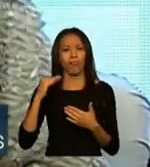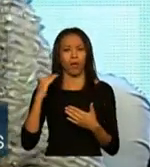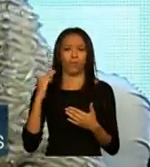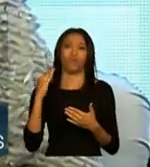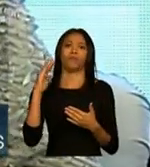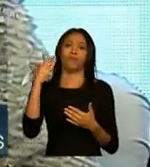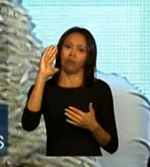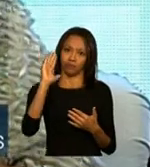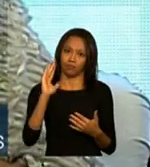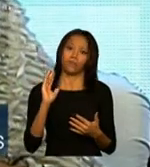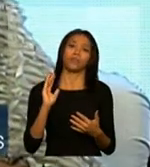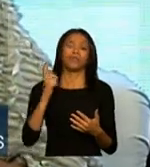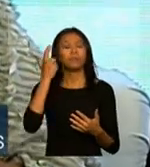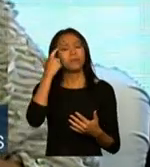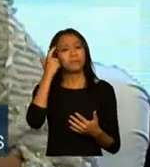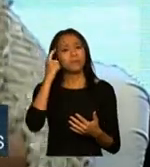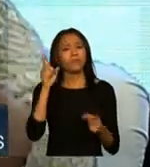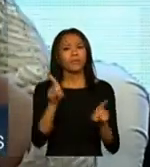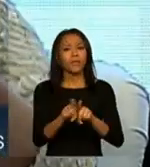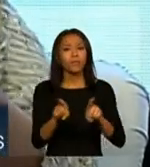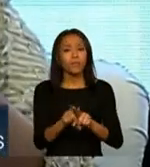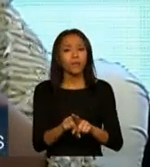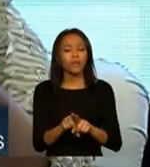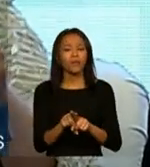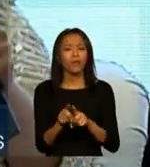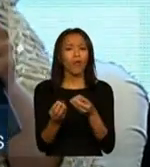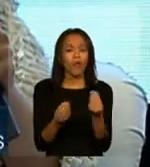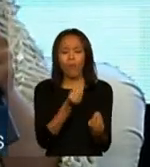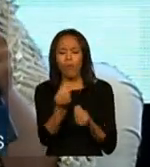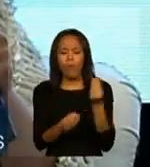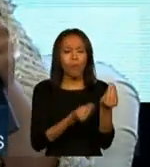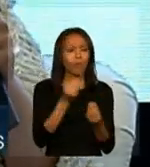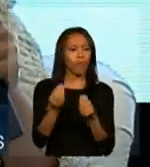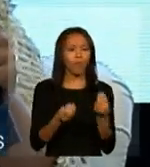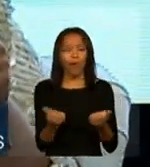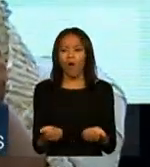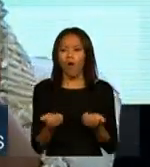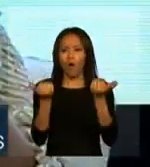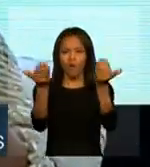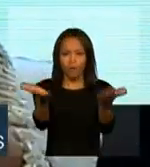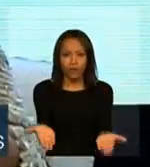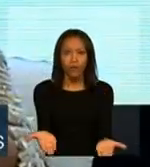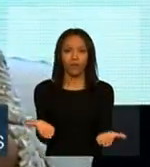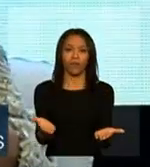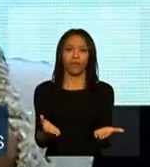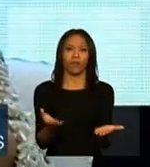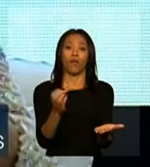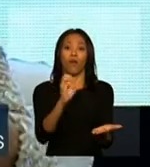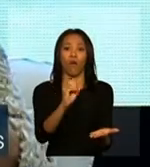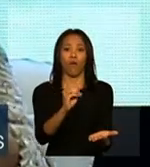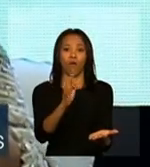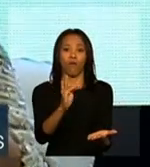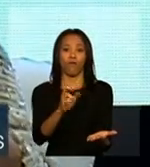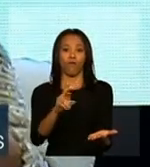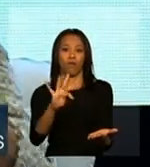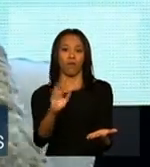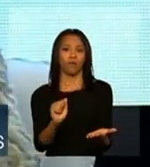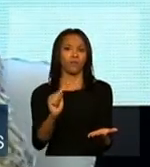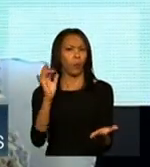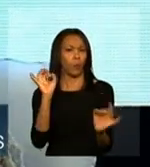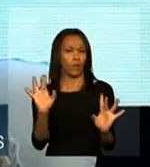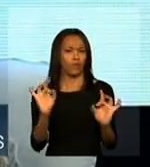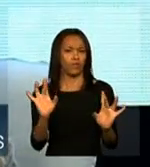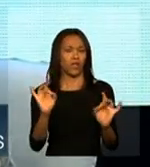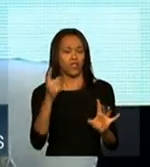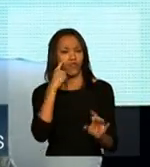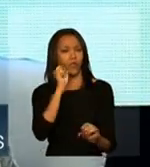que ser pensado também como a gente vai qualificar a oferta. E só tem um jeito de qualificar a oferta, que é a gente olhar para o que existe